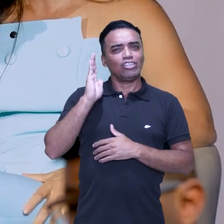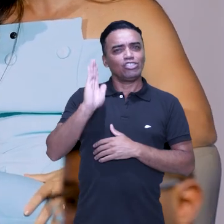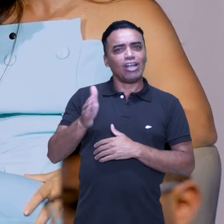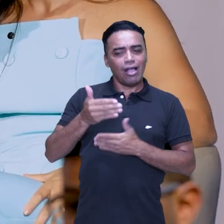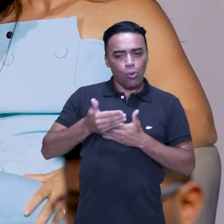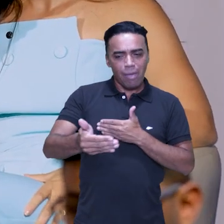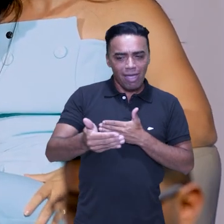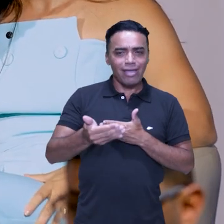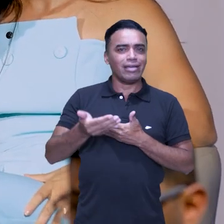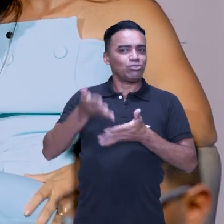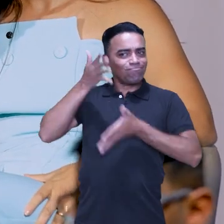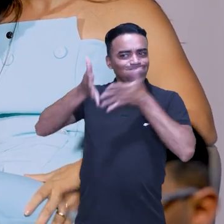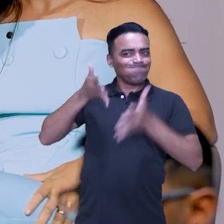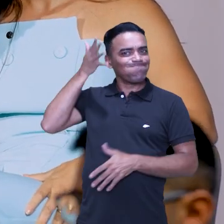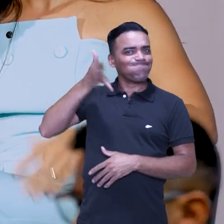da minha fala,